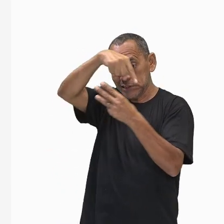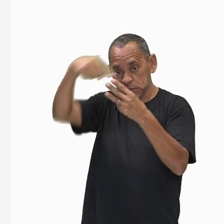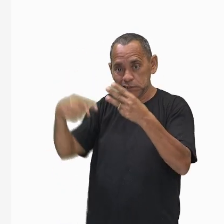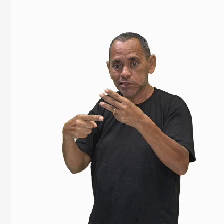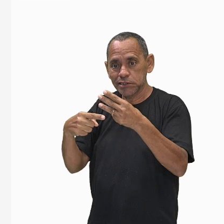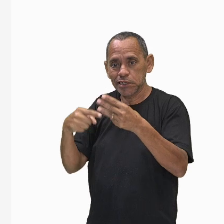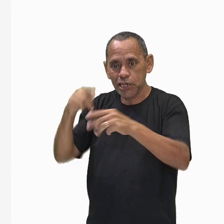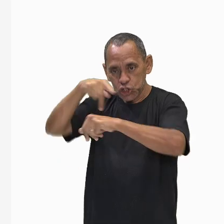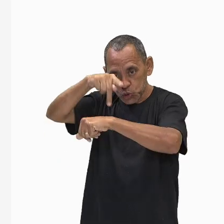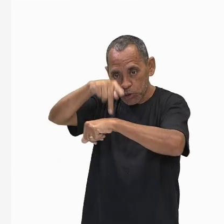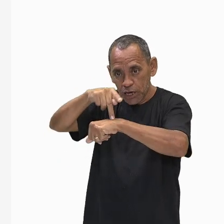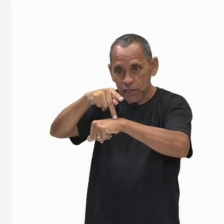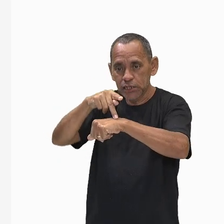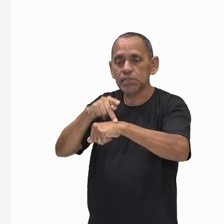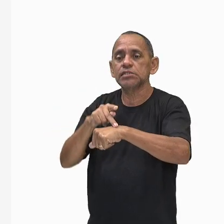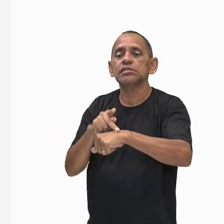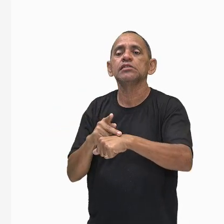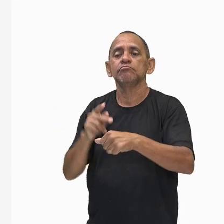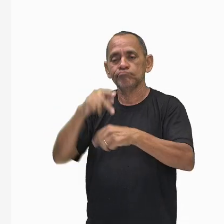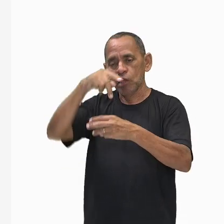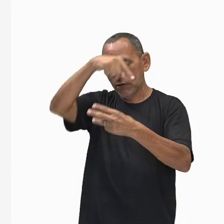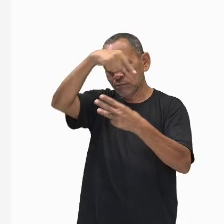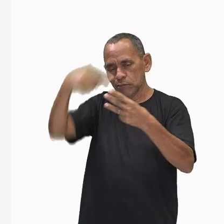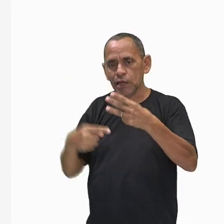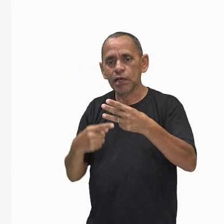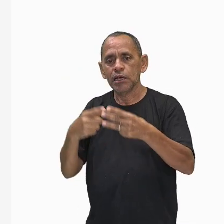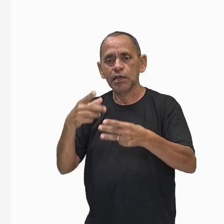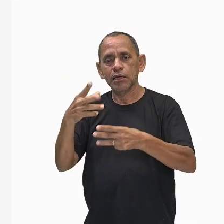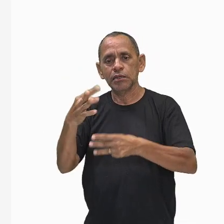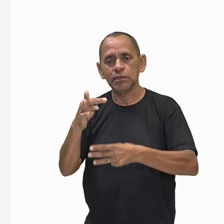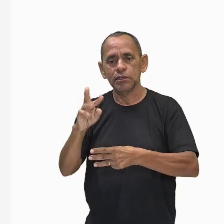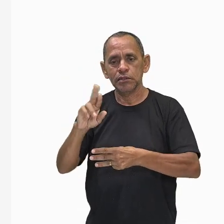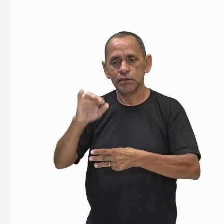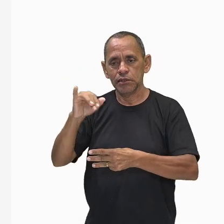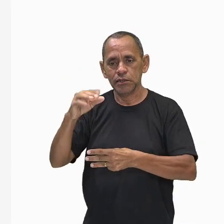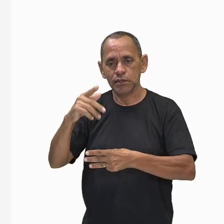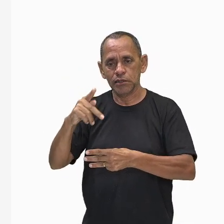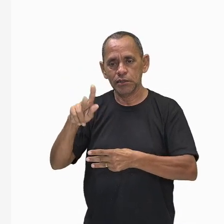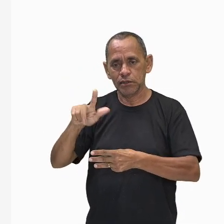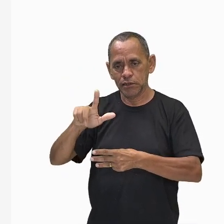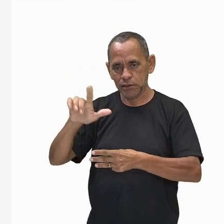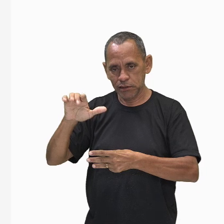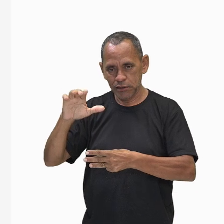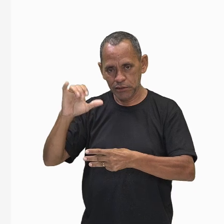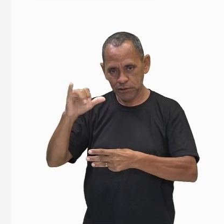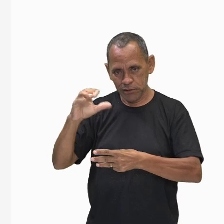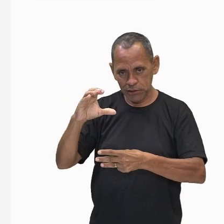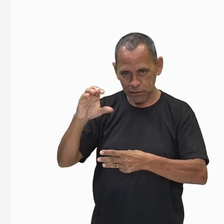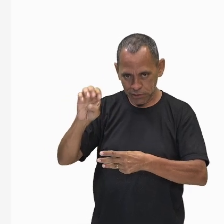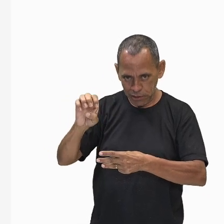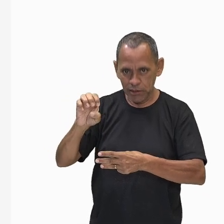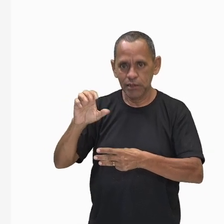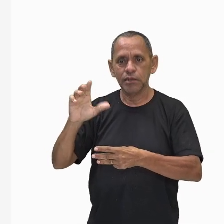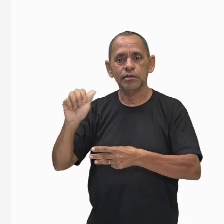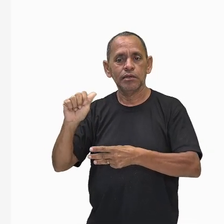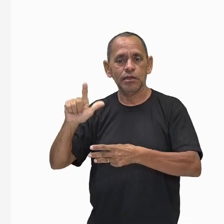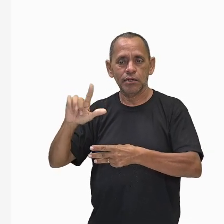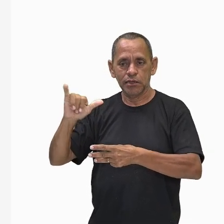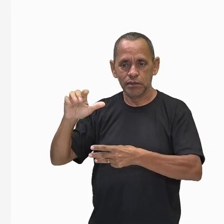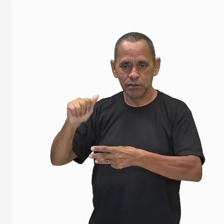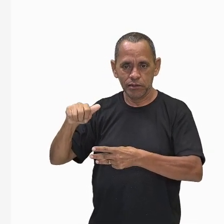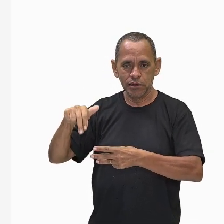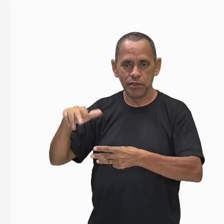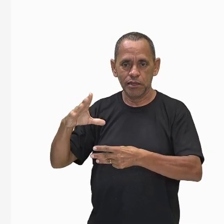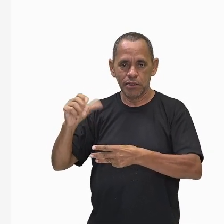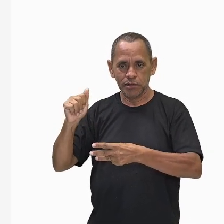gente conhece como a Tríplice Aliança. Brasil, Uruguai e Argentina se unificaram ali, fizeram uma